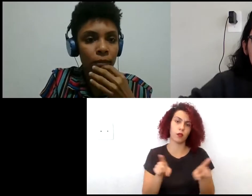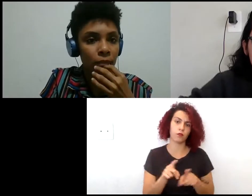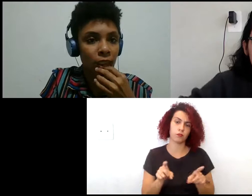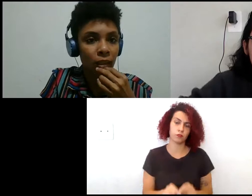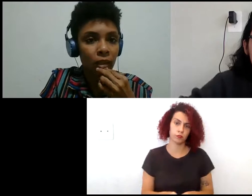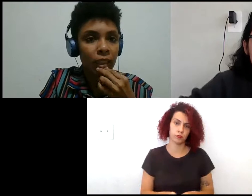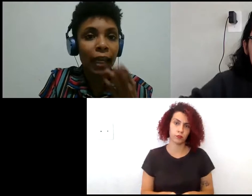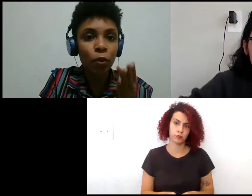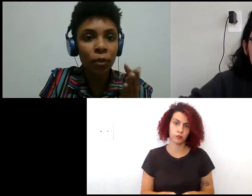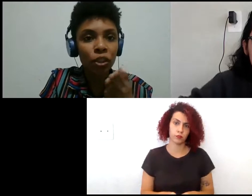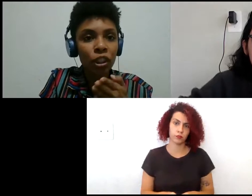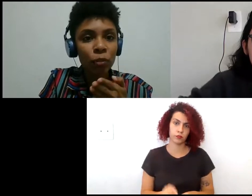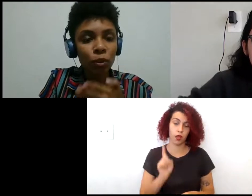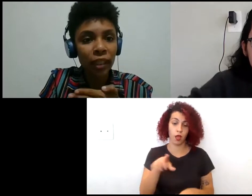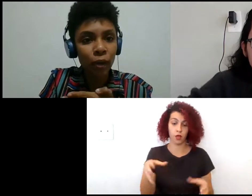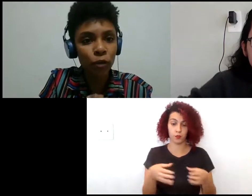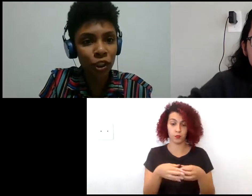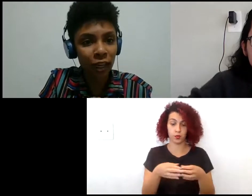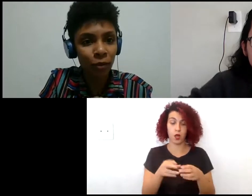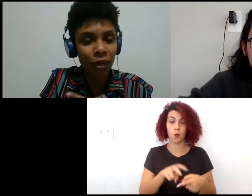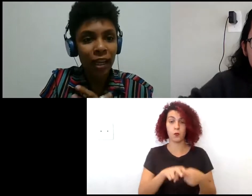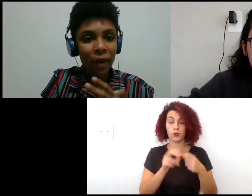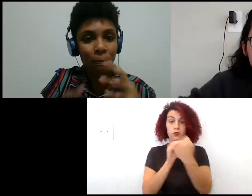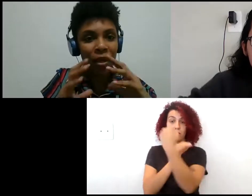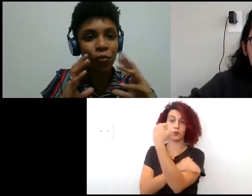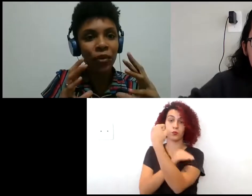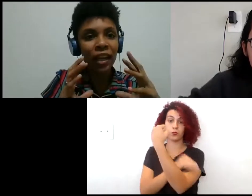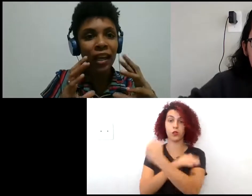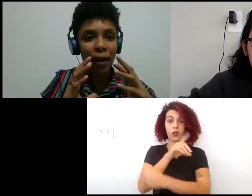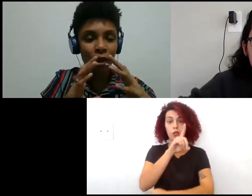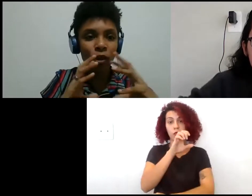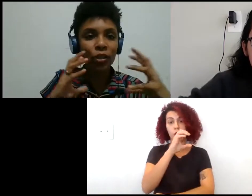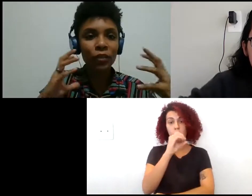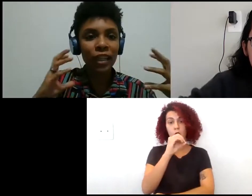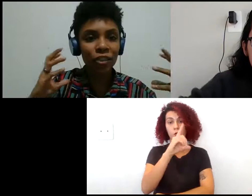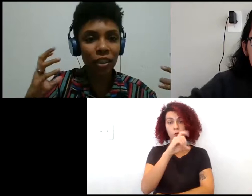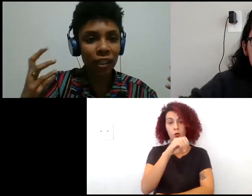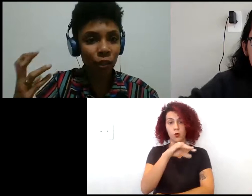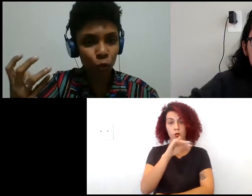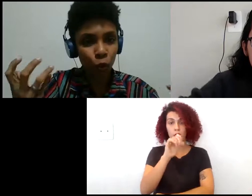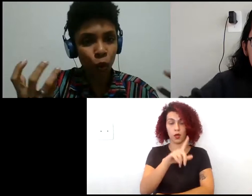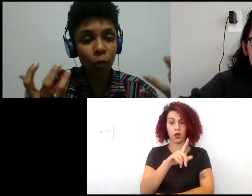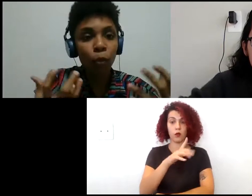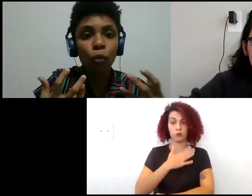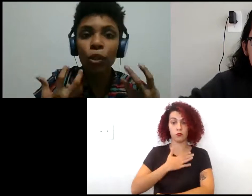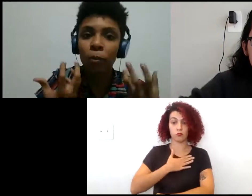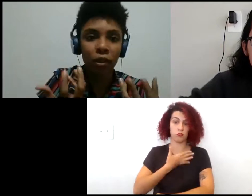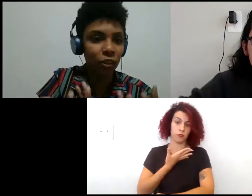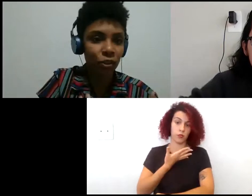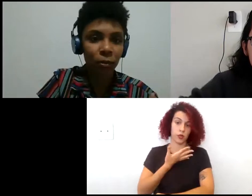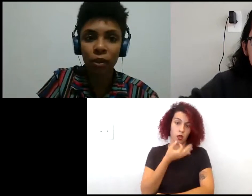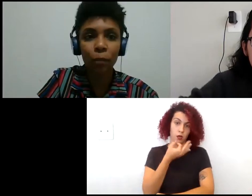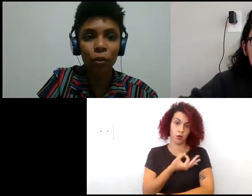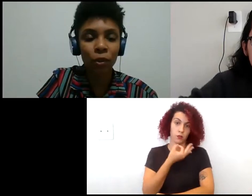coletivo né E aí o feminismo decolonial a meu ver é uma coletividade que está ganhando um corpo